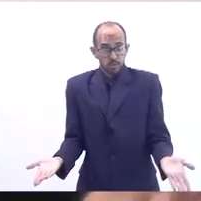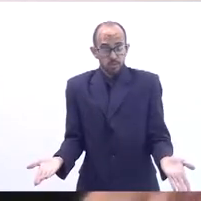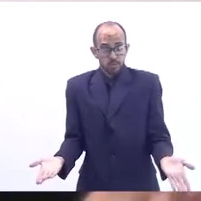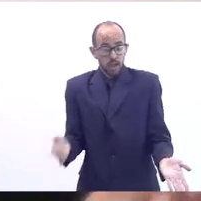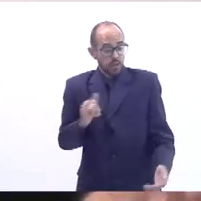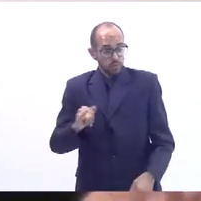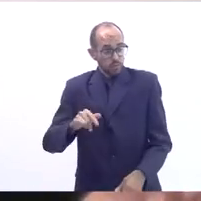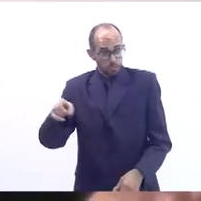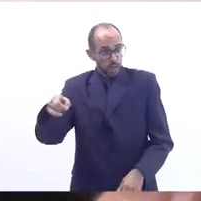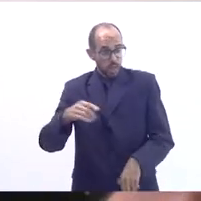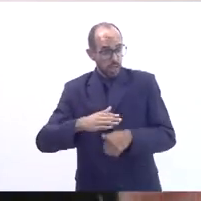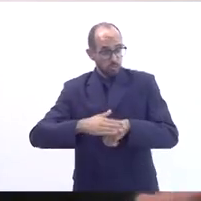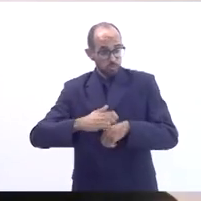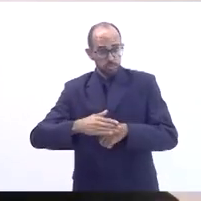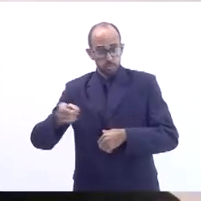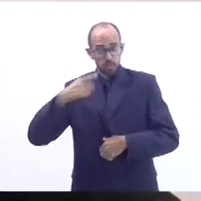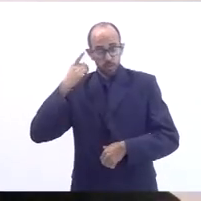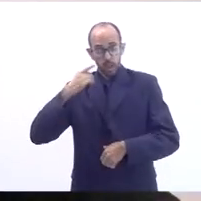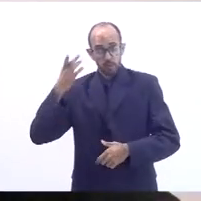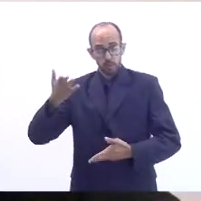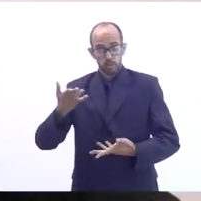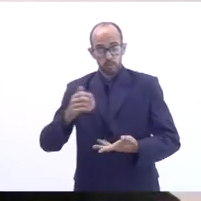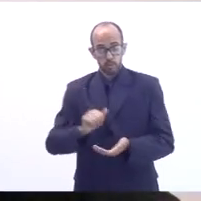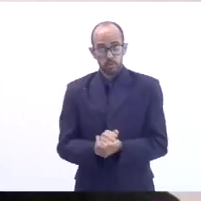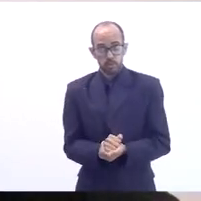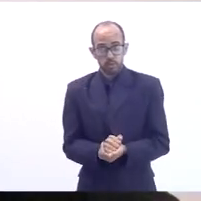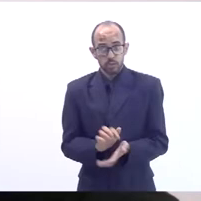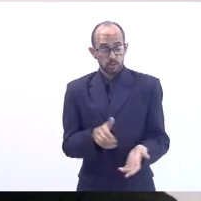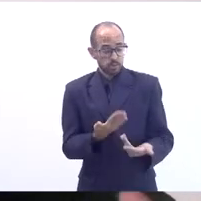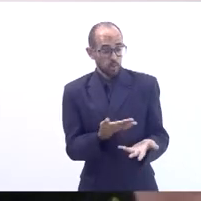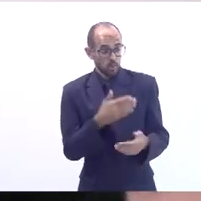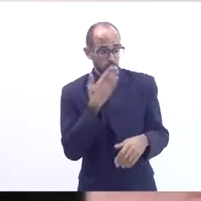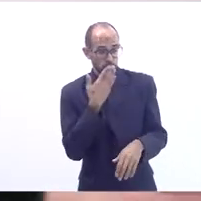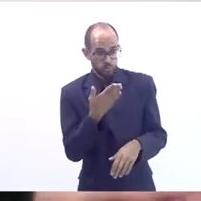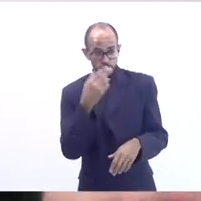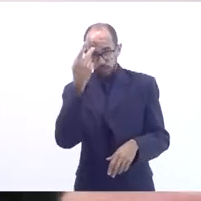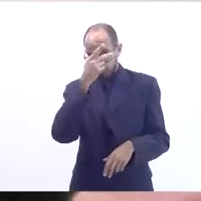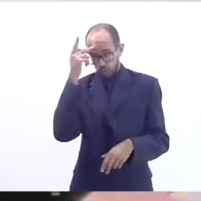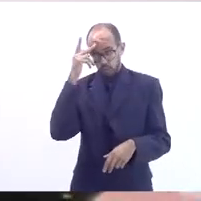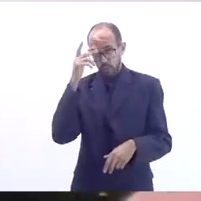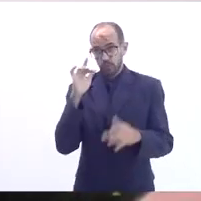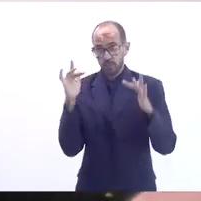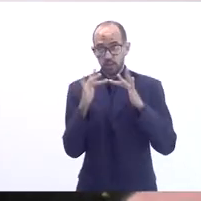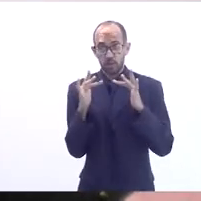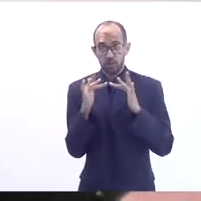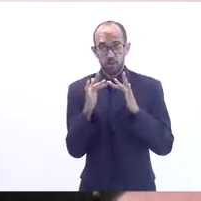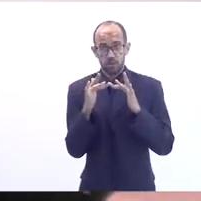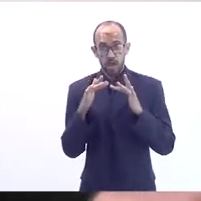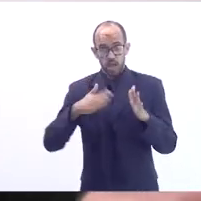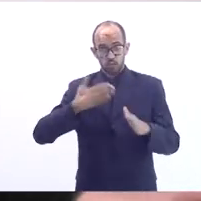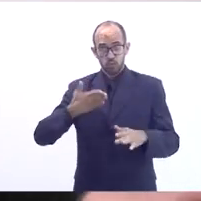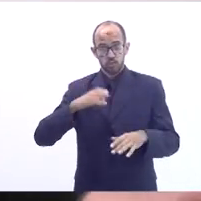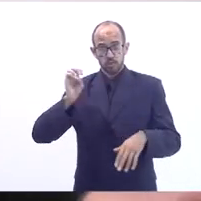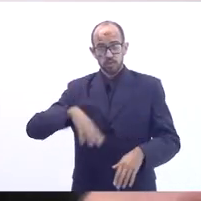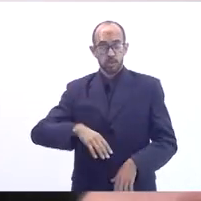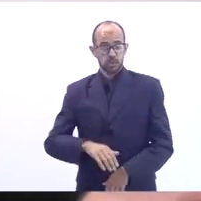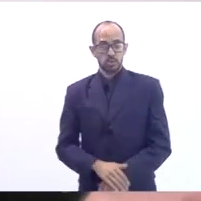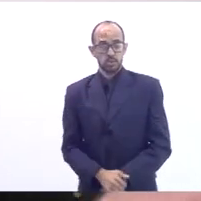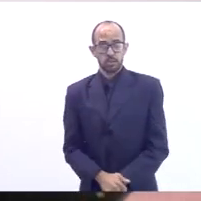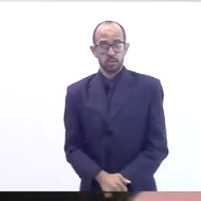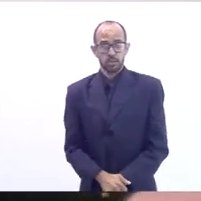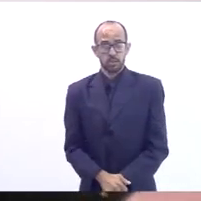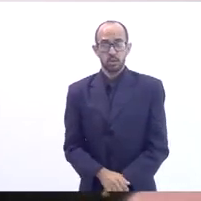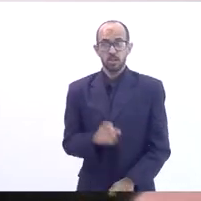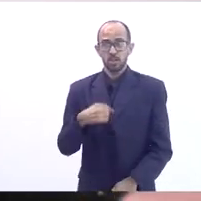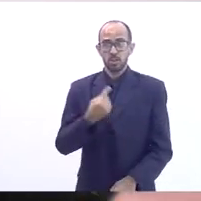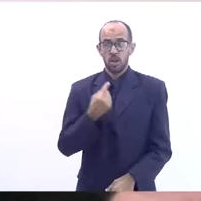aquilo aí você fala assim bom ao tipo de gente que você tá lidando é é assusta assusta embora né a